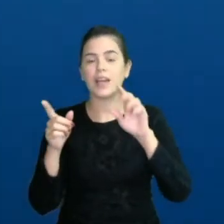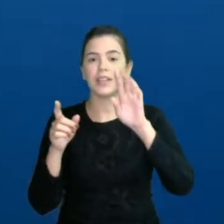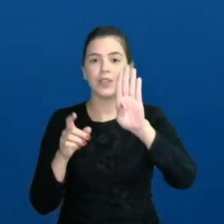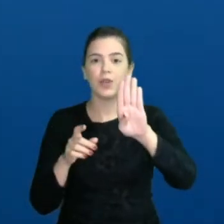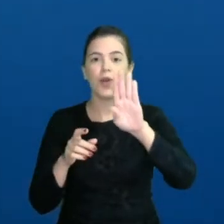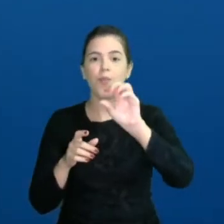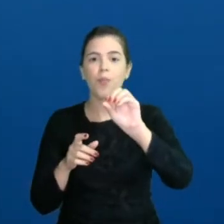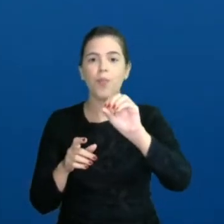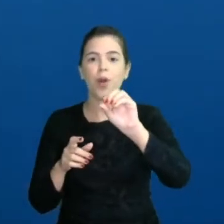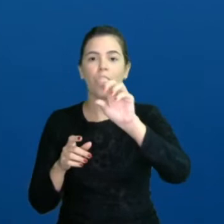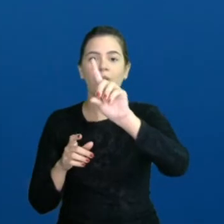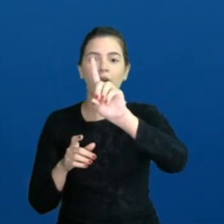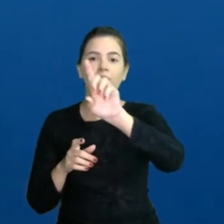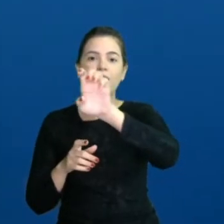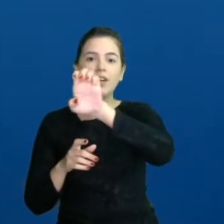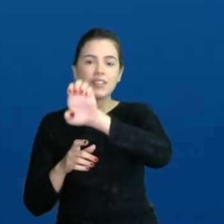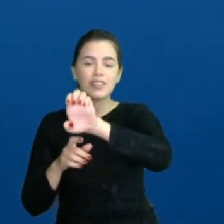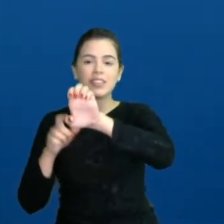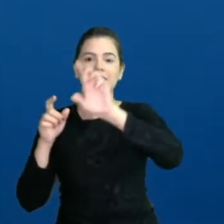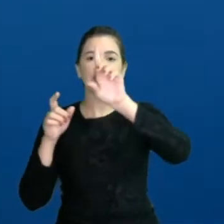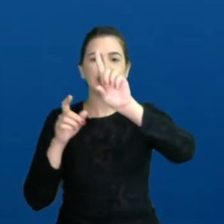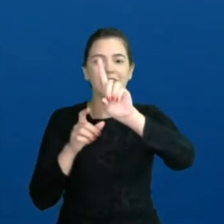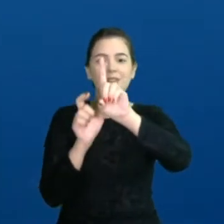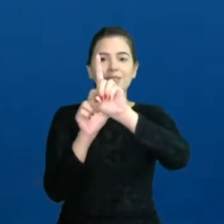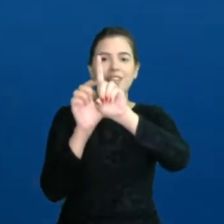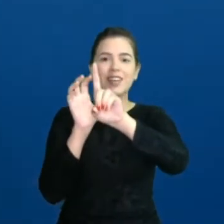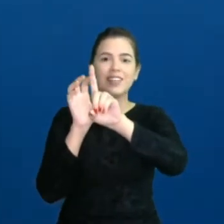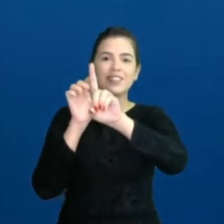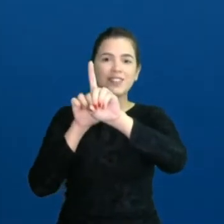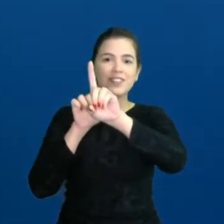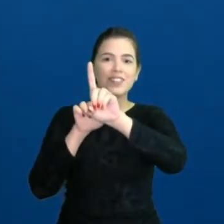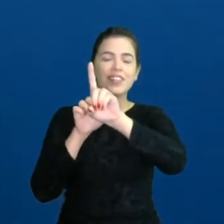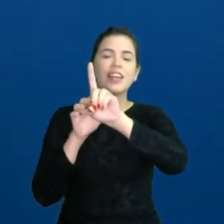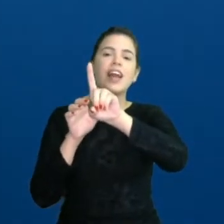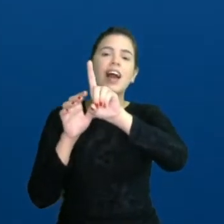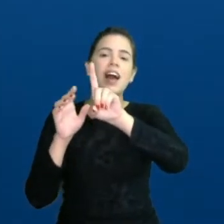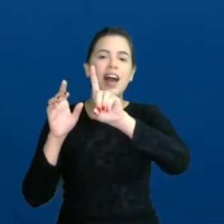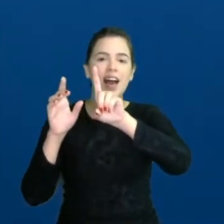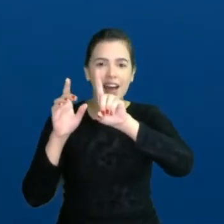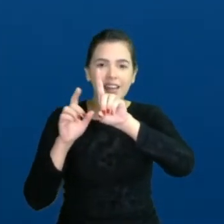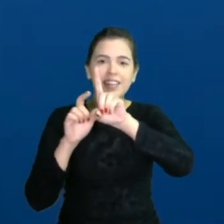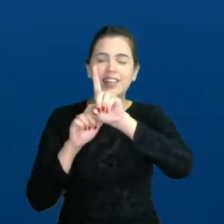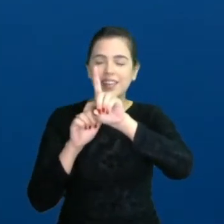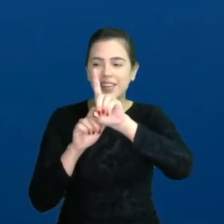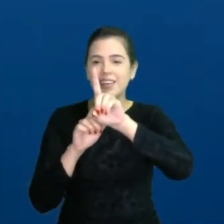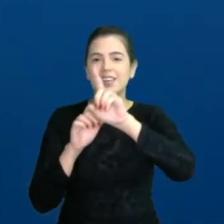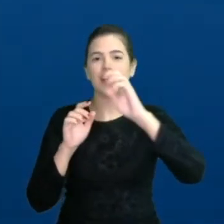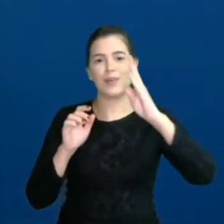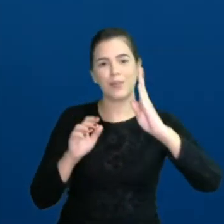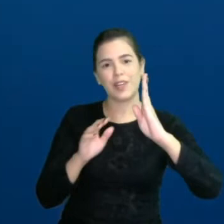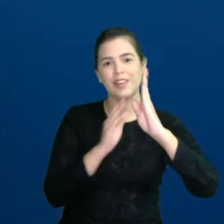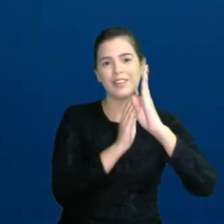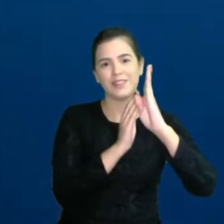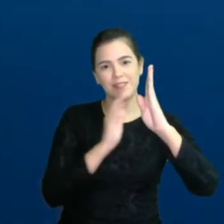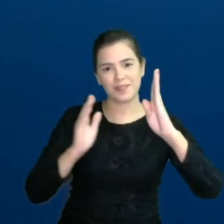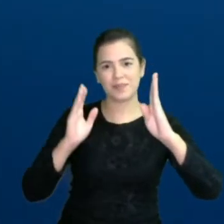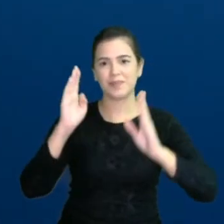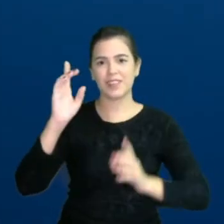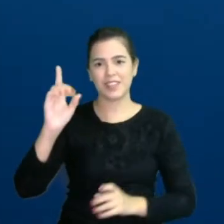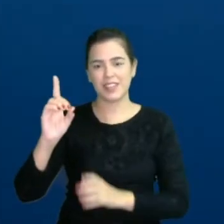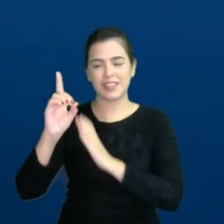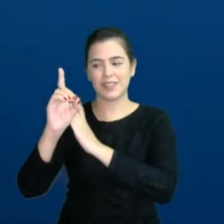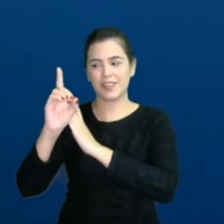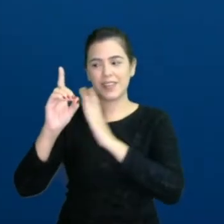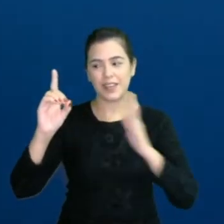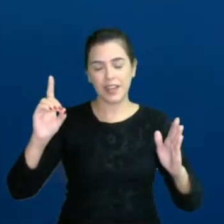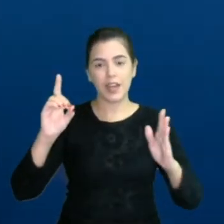D. Observa as barriguinhas, tá vendo? A B tá para o lado de cá, a letra D tá para o lado de lá.